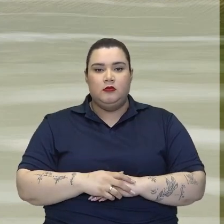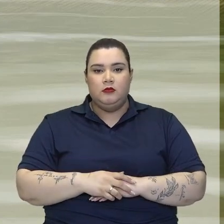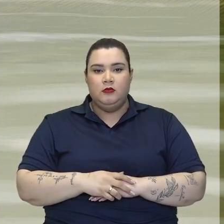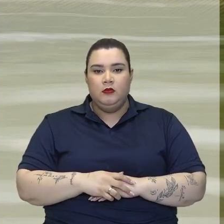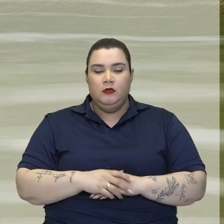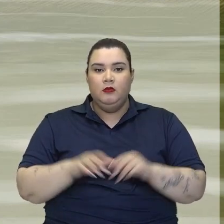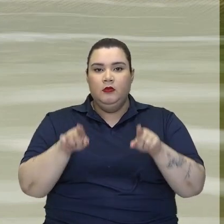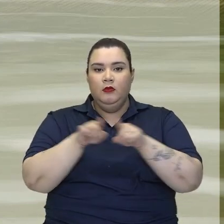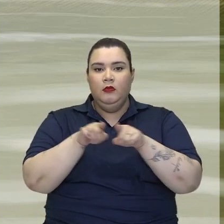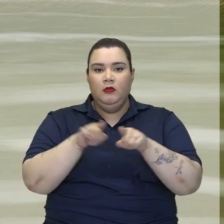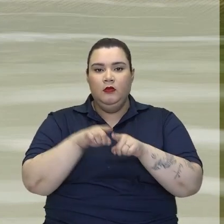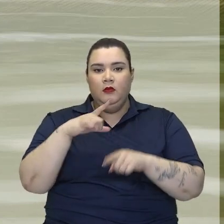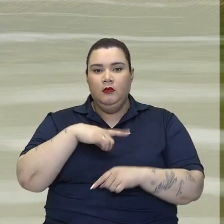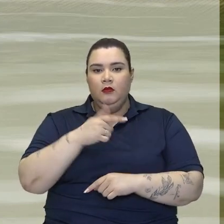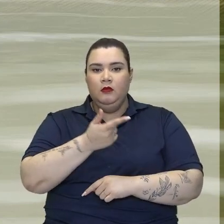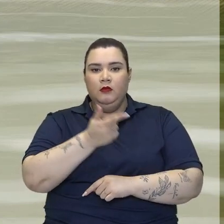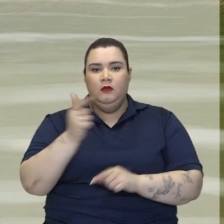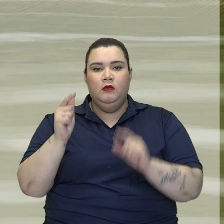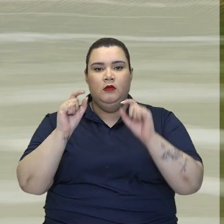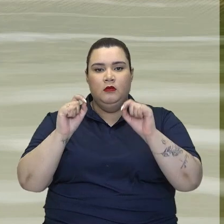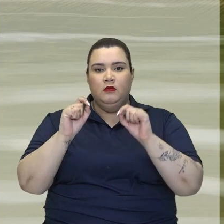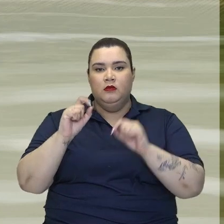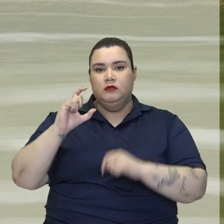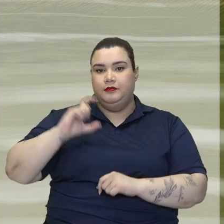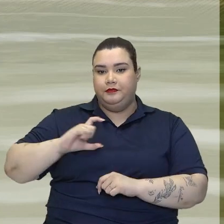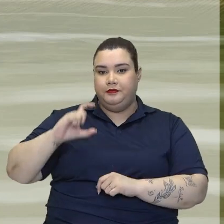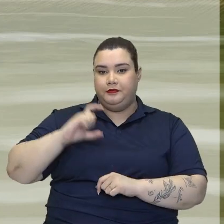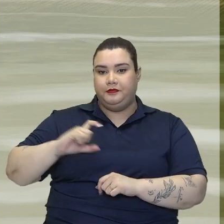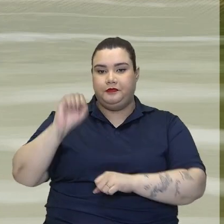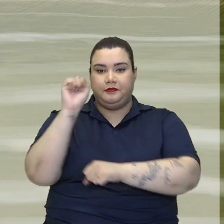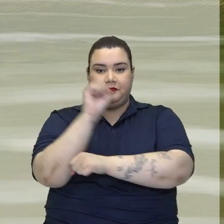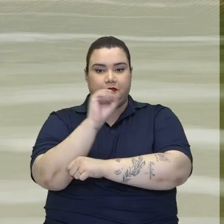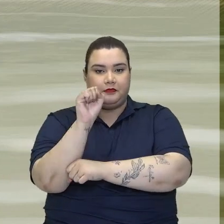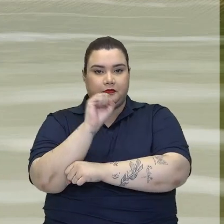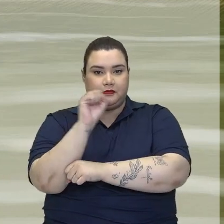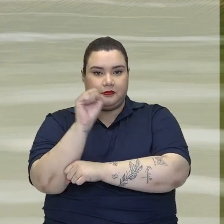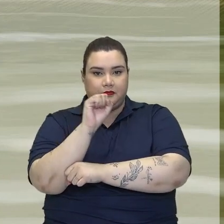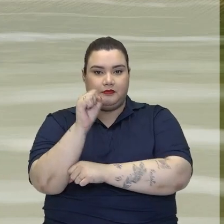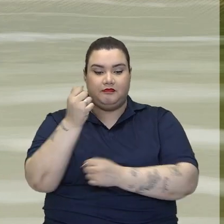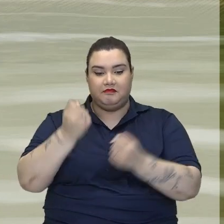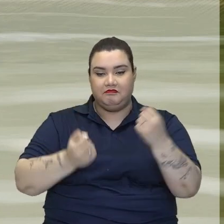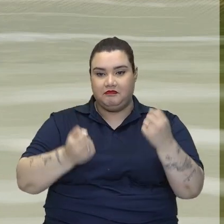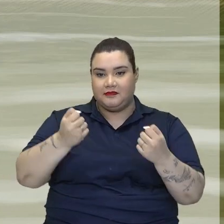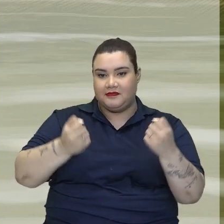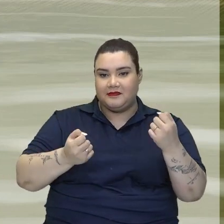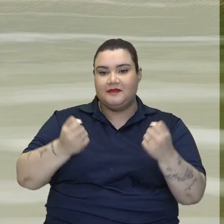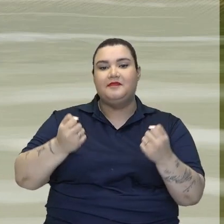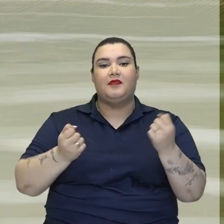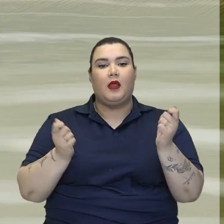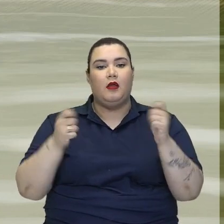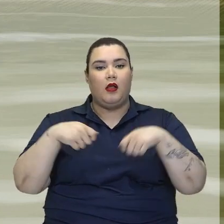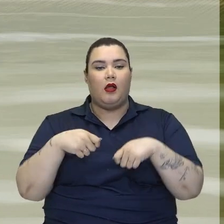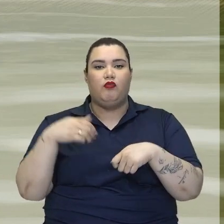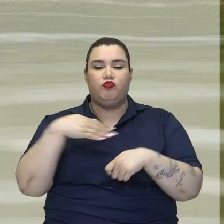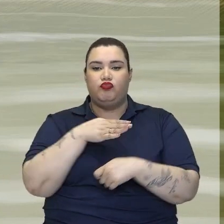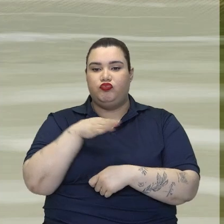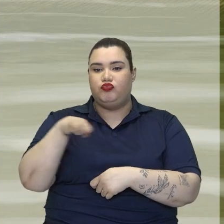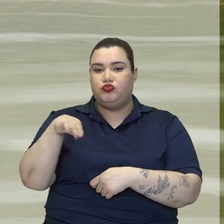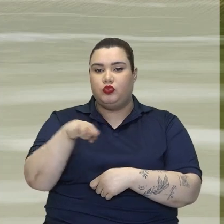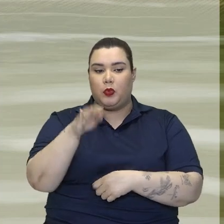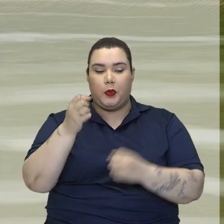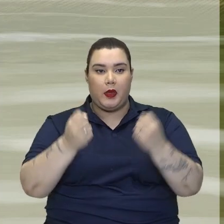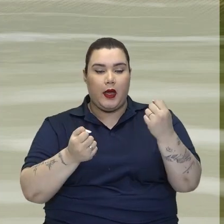disso, tem outros, por exemplo, minha carteira de habilitação, que é a carteira de motorista, para eu poder trafegar com o